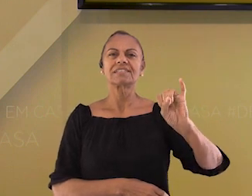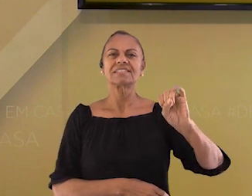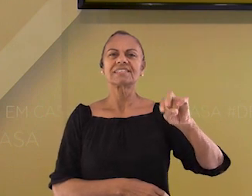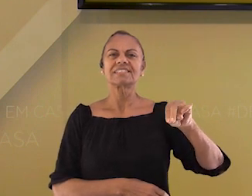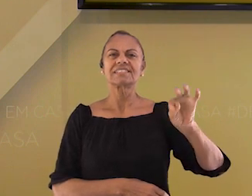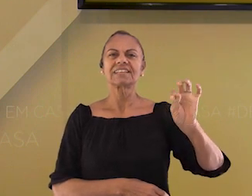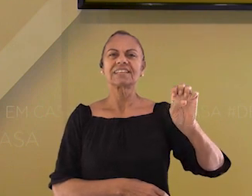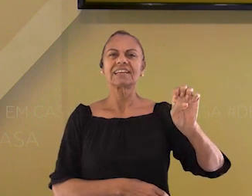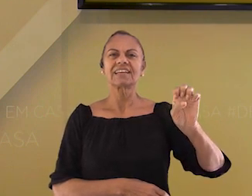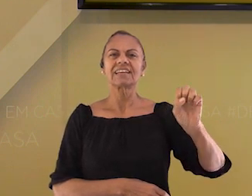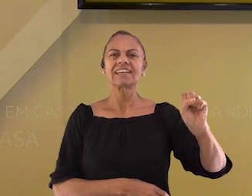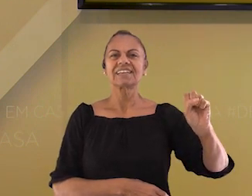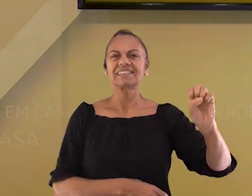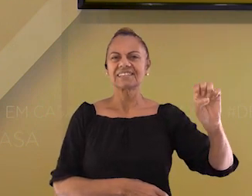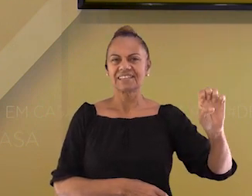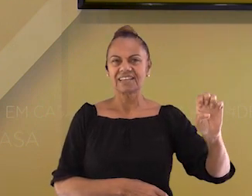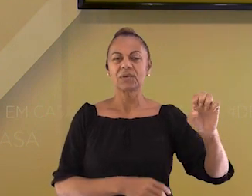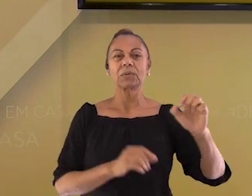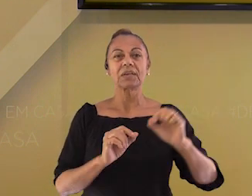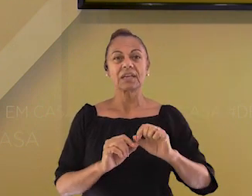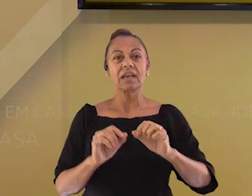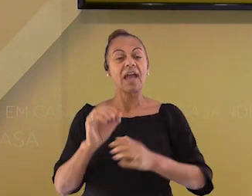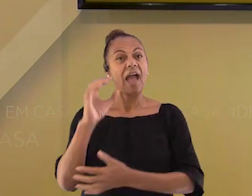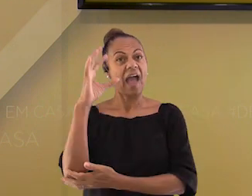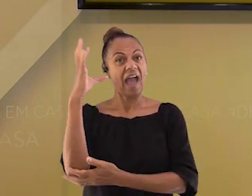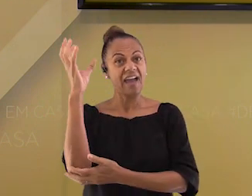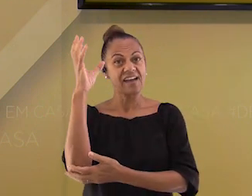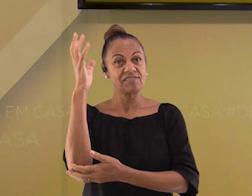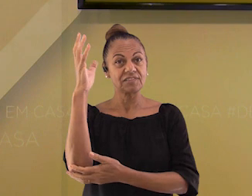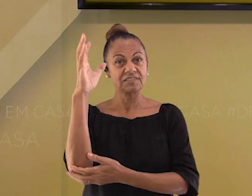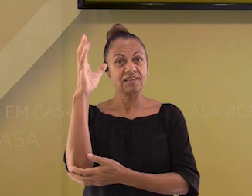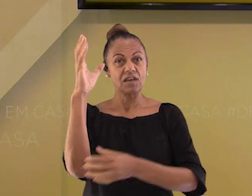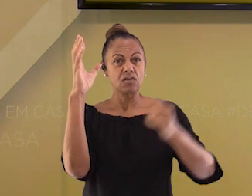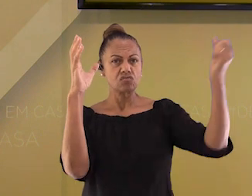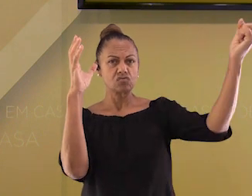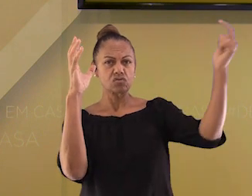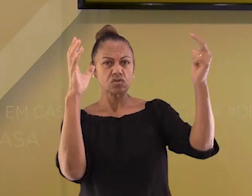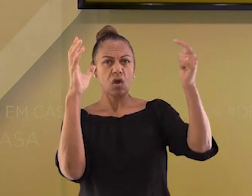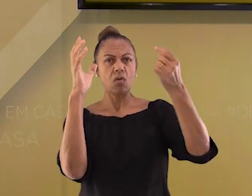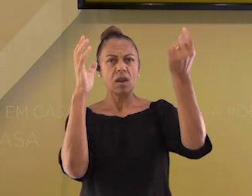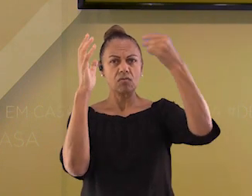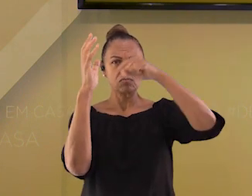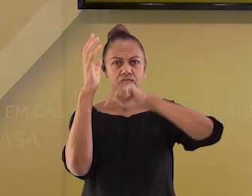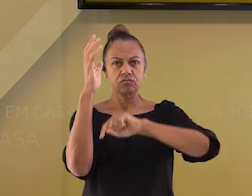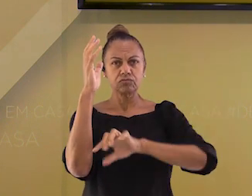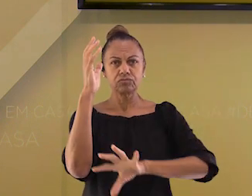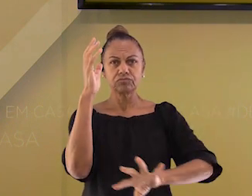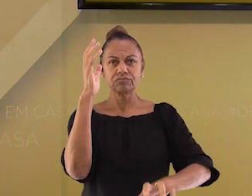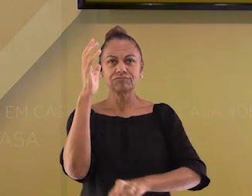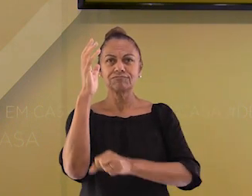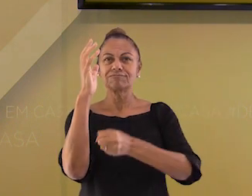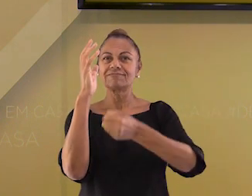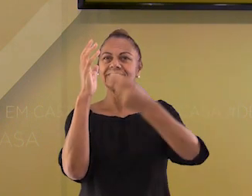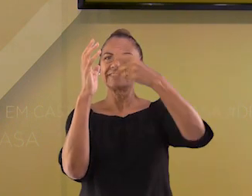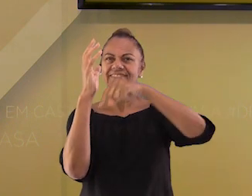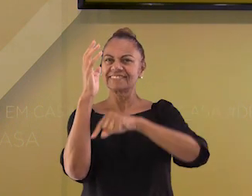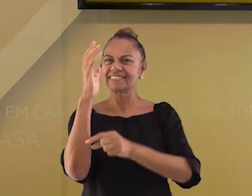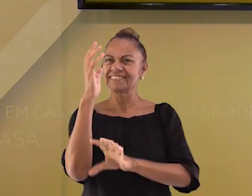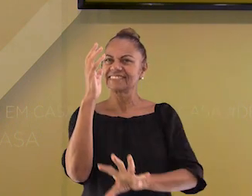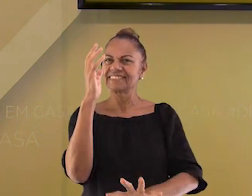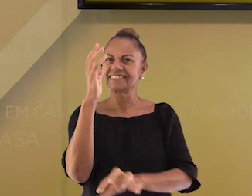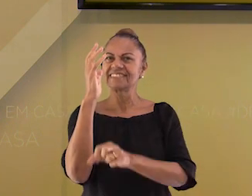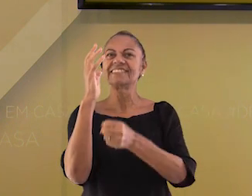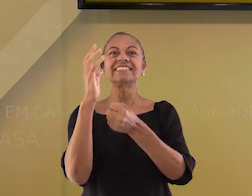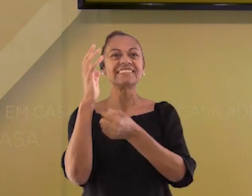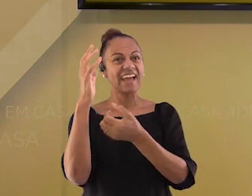de fotossíntese, que é quando a planta utiliza a luz do sol, mais a água